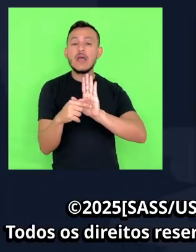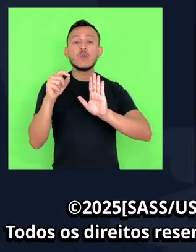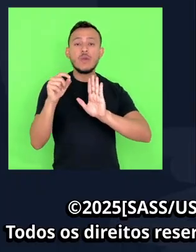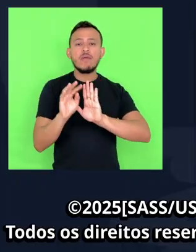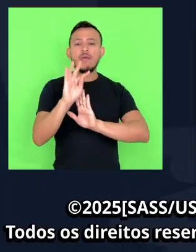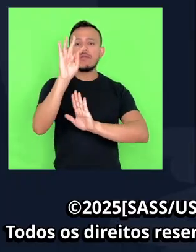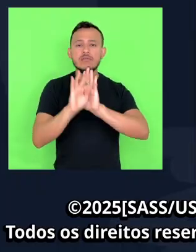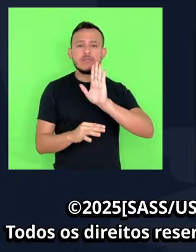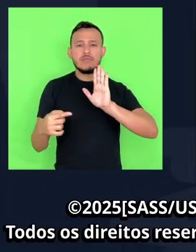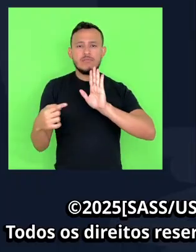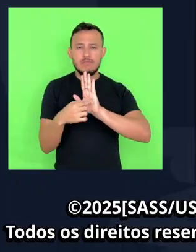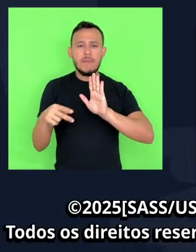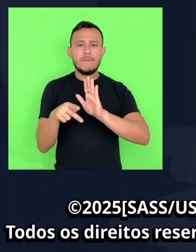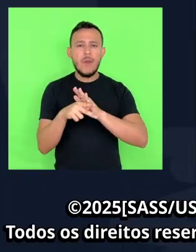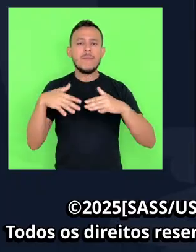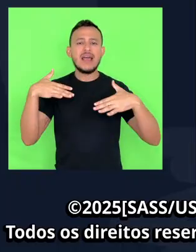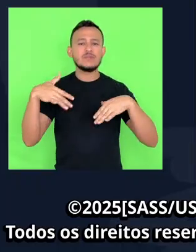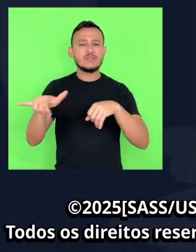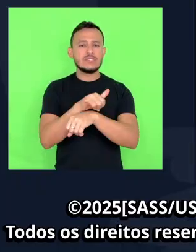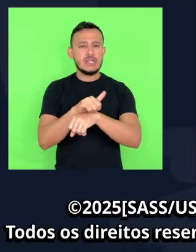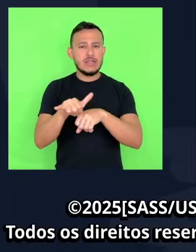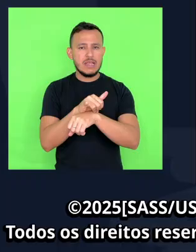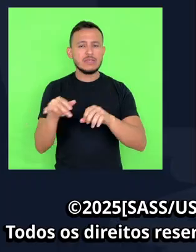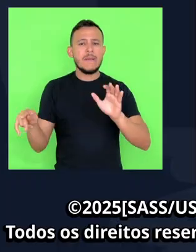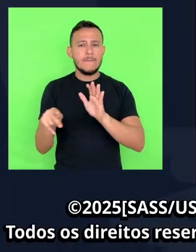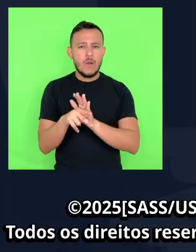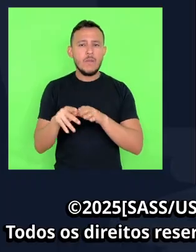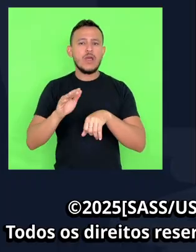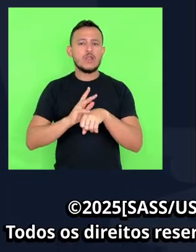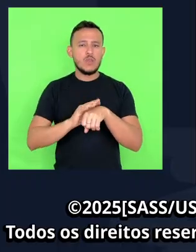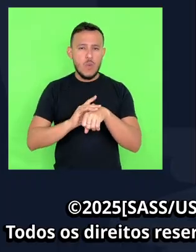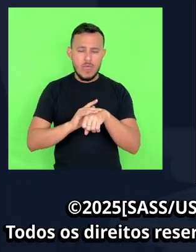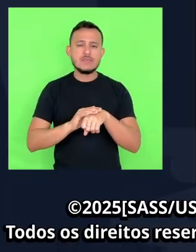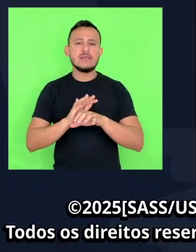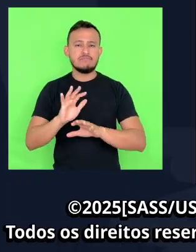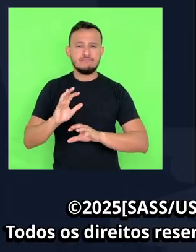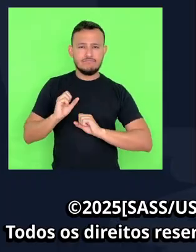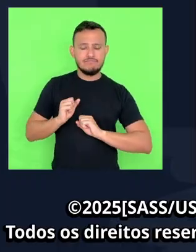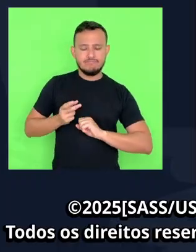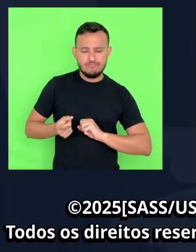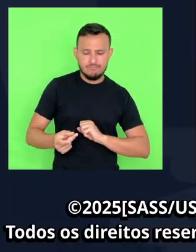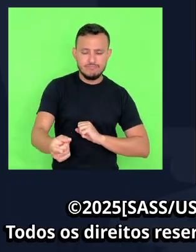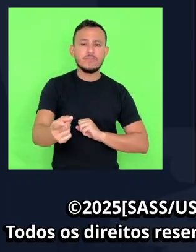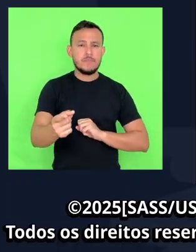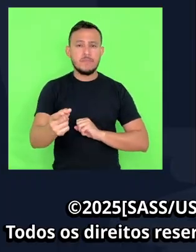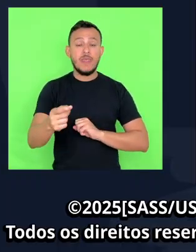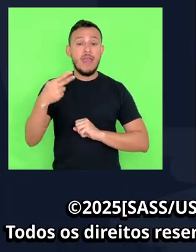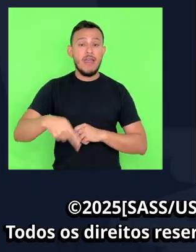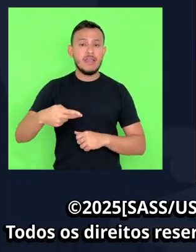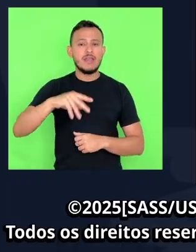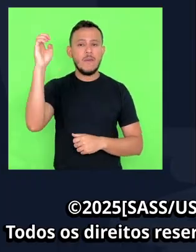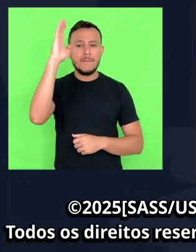deste texto, Plano de Ações Estratégicas para o Enfrentamento das Doenças Crônicas e Agravos Não Transmissíveis